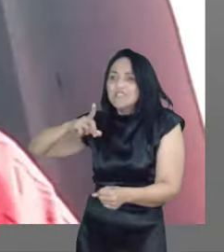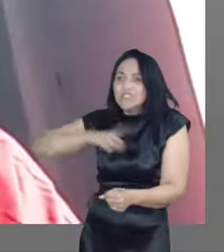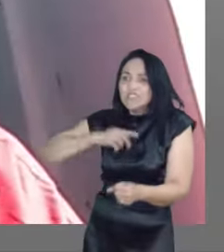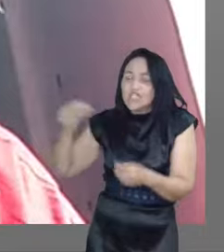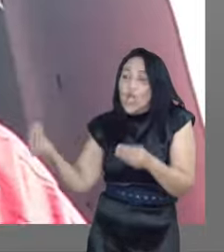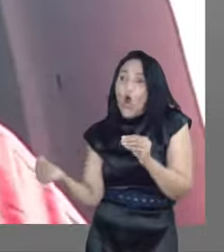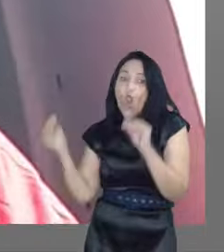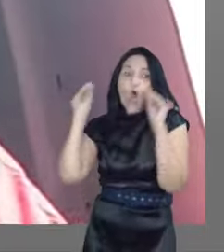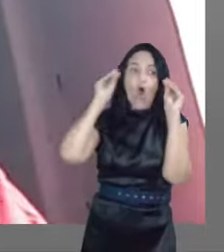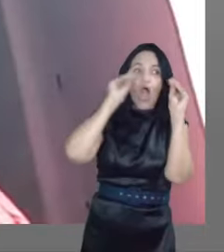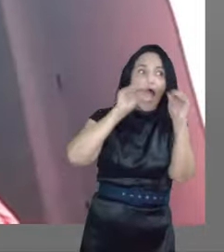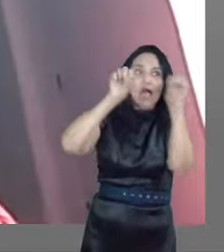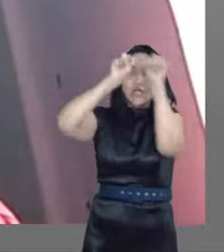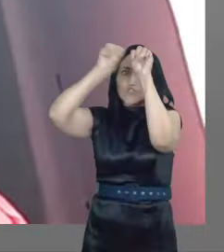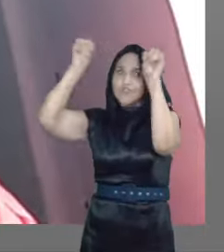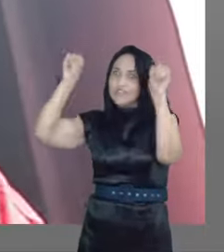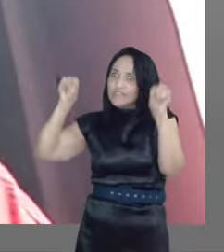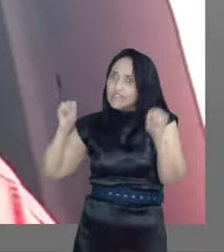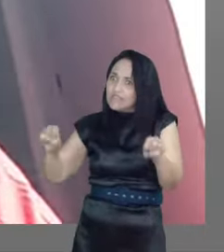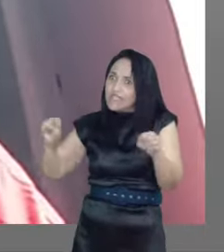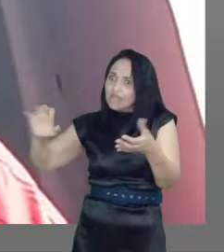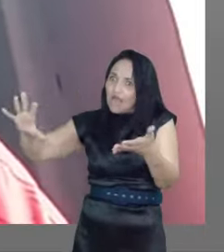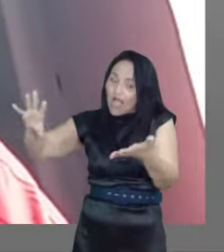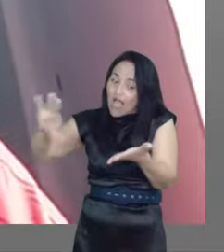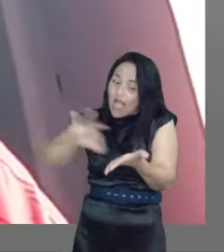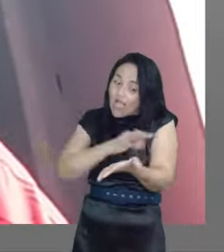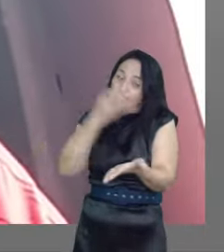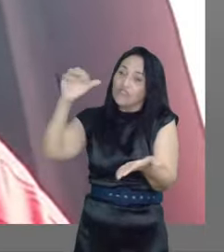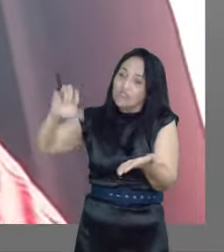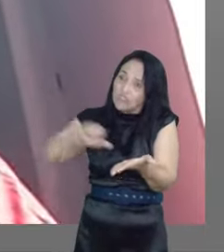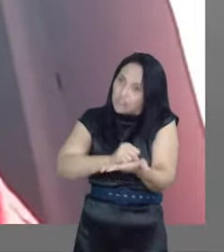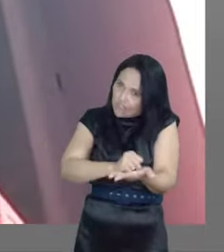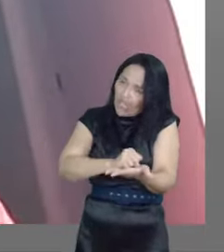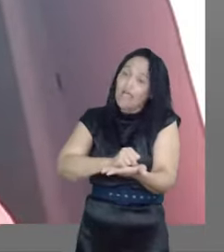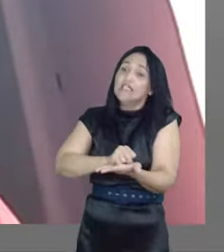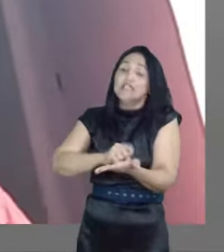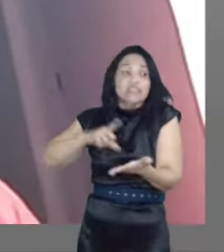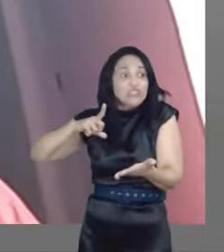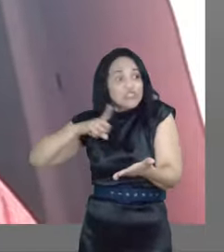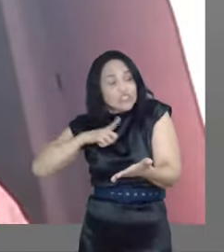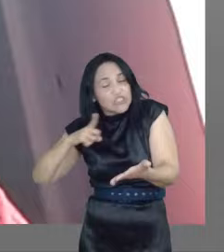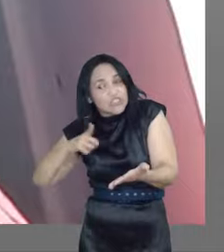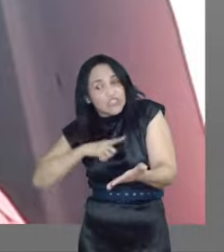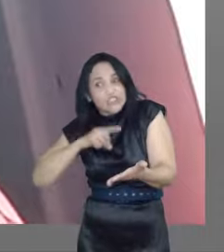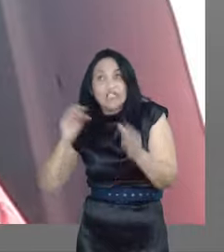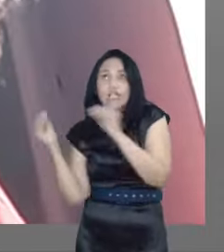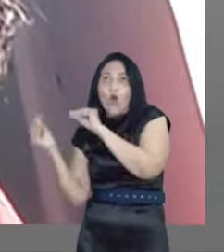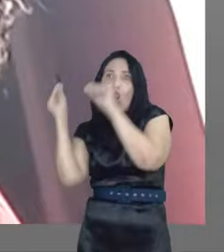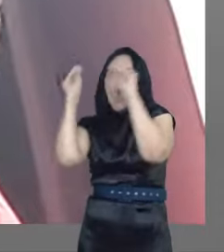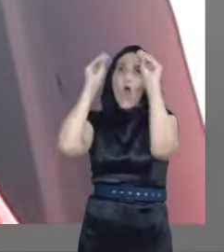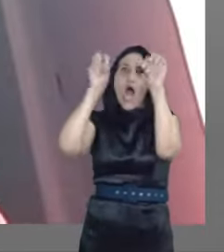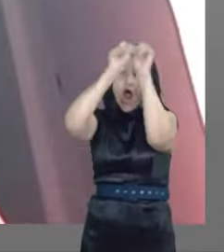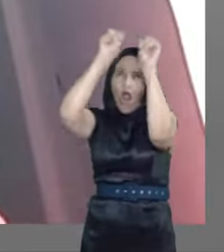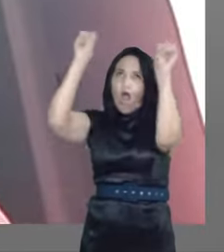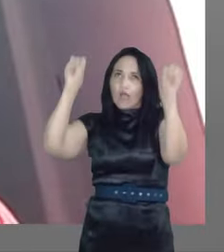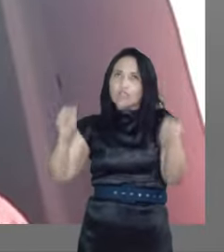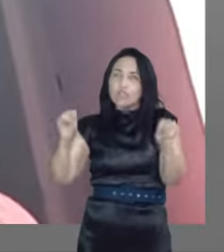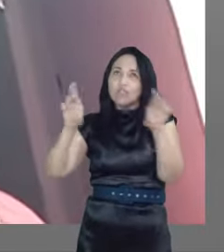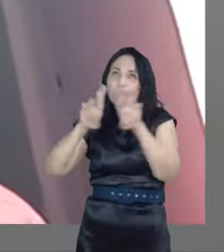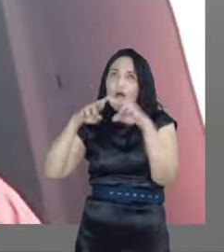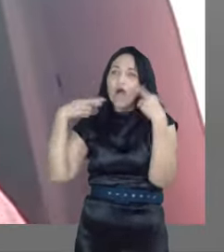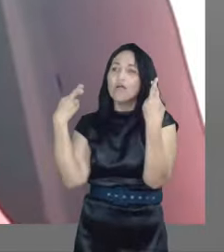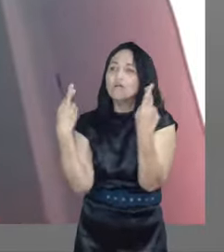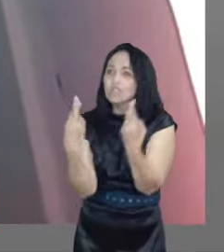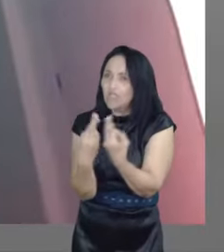no sistema. Eles tinham que ir na área PT, né, e colocar a reunião